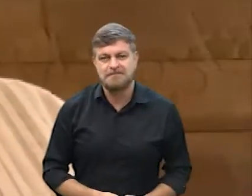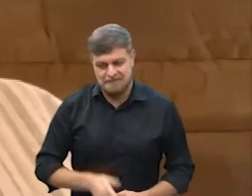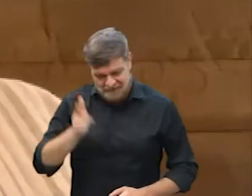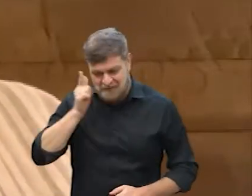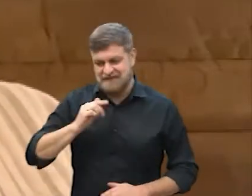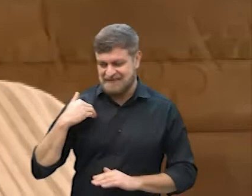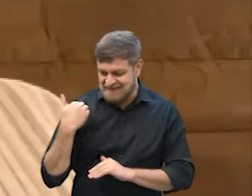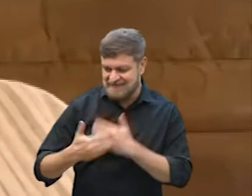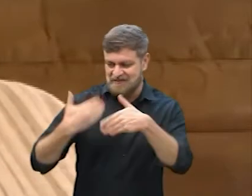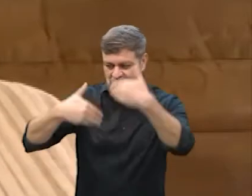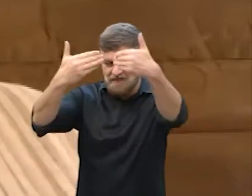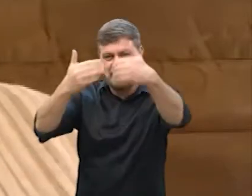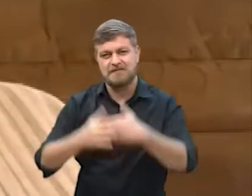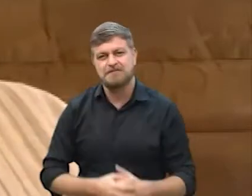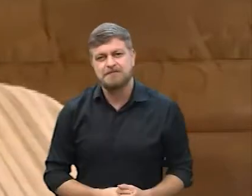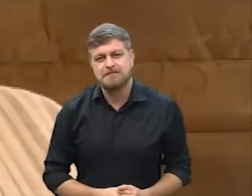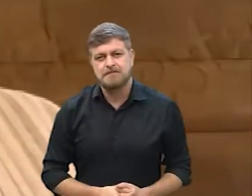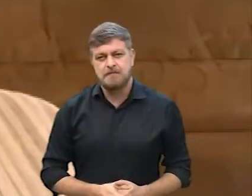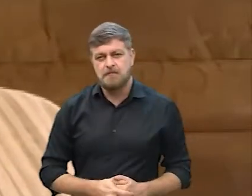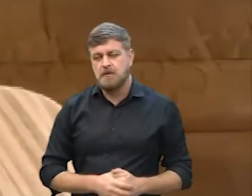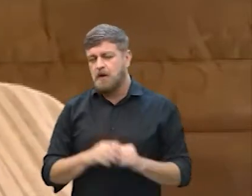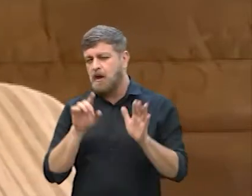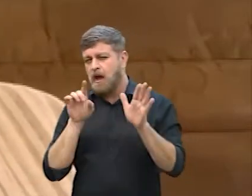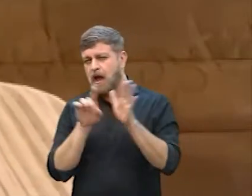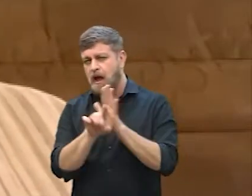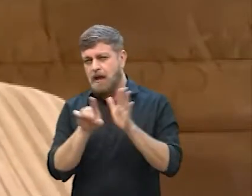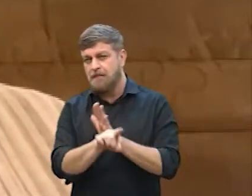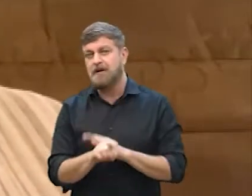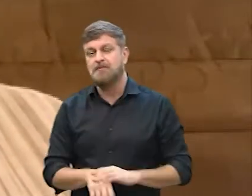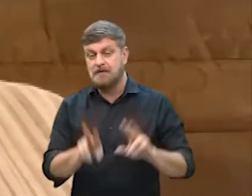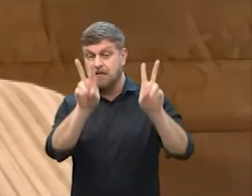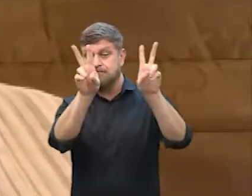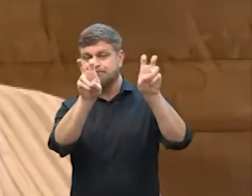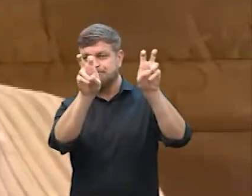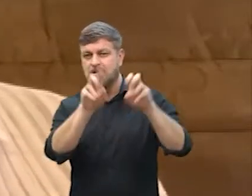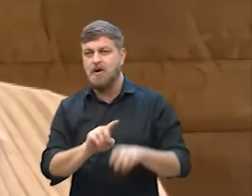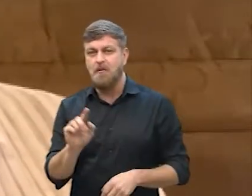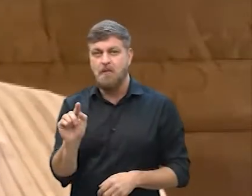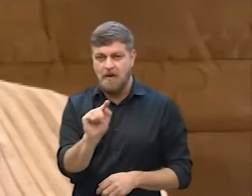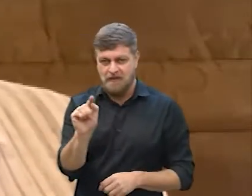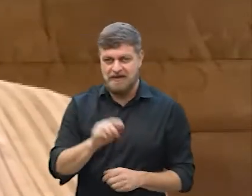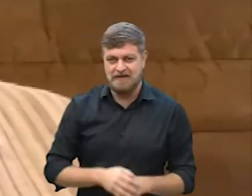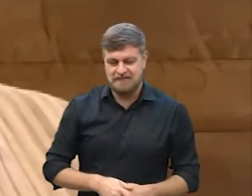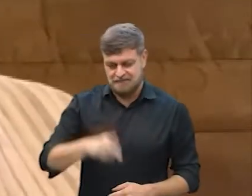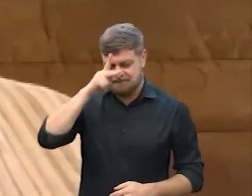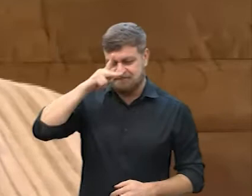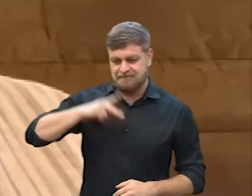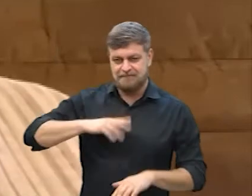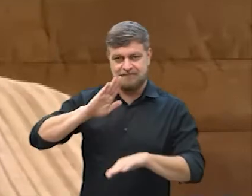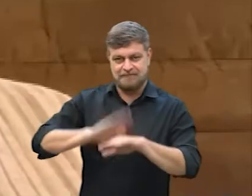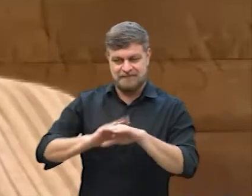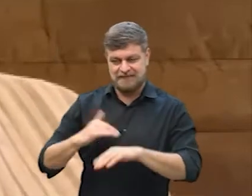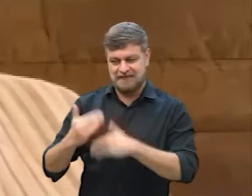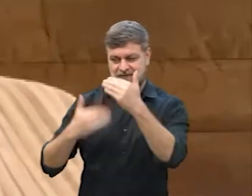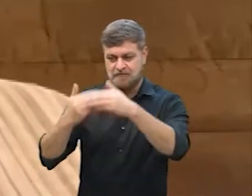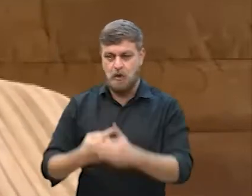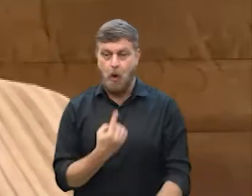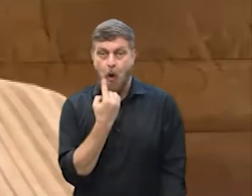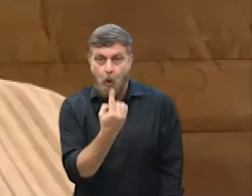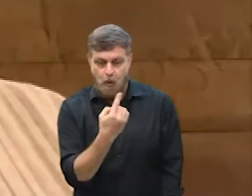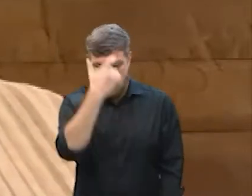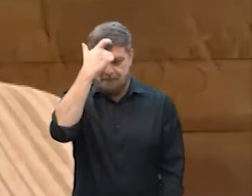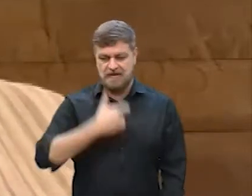isso. Então, a grande questão da meritocracia é que ela acaba valorizando